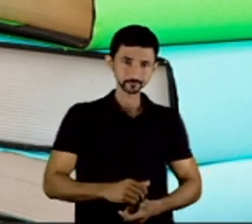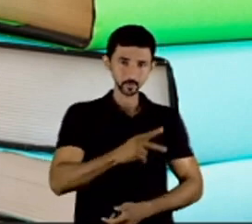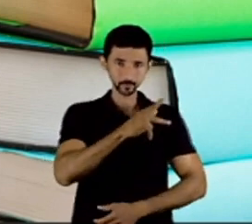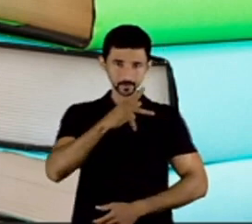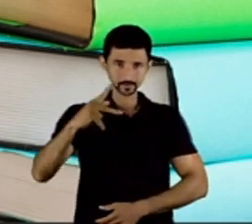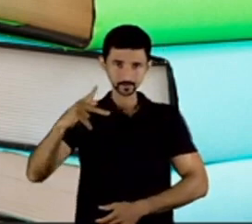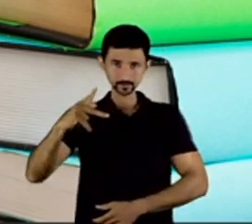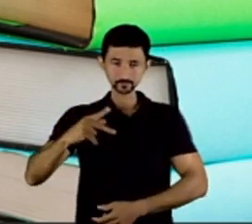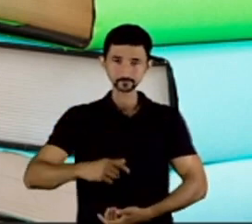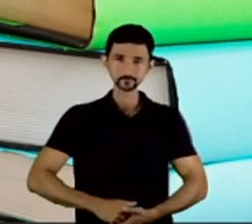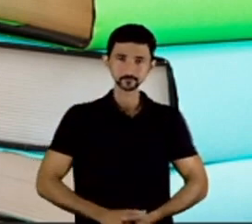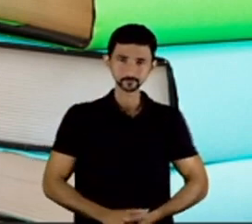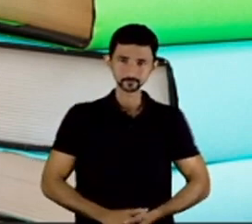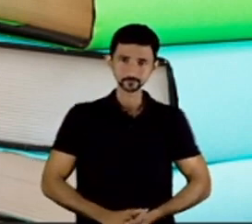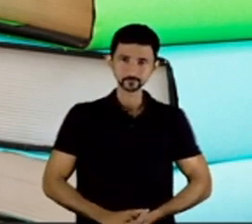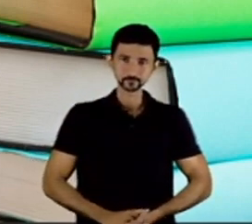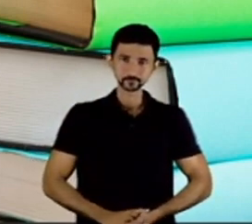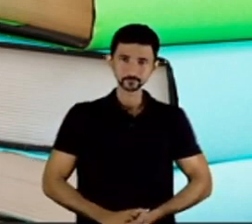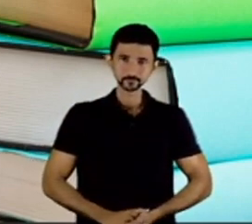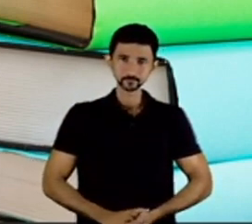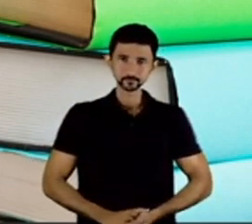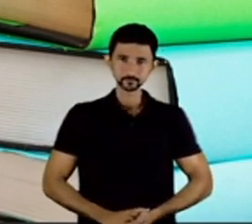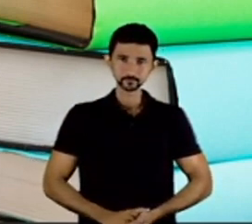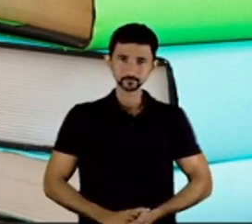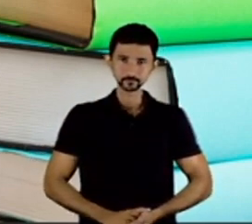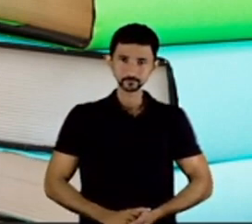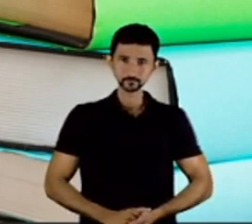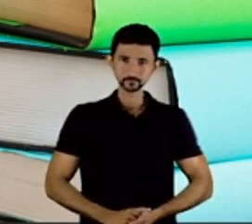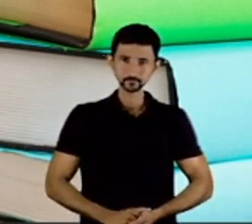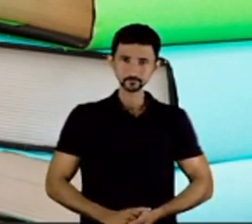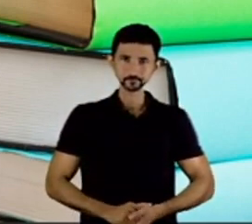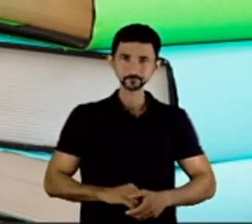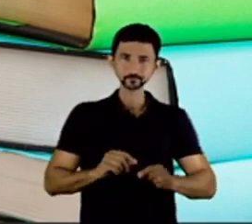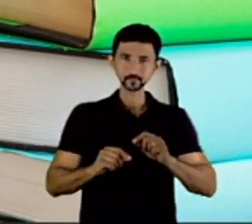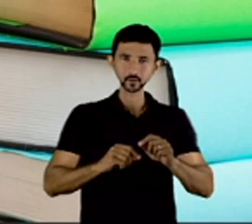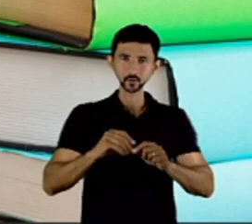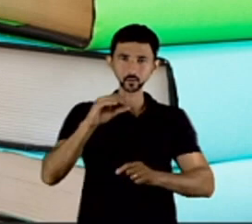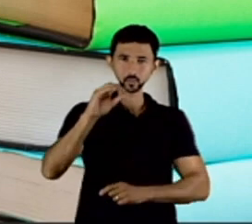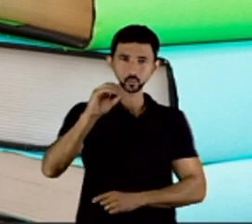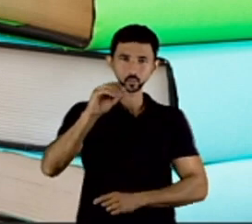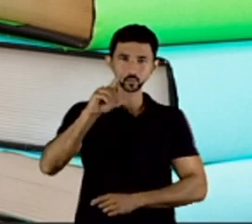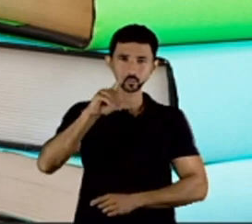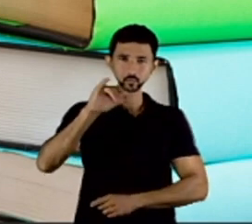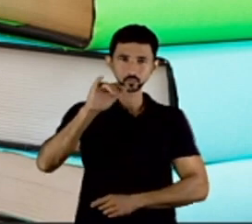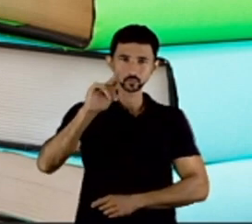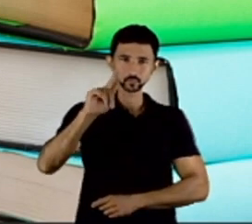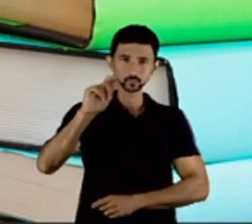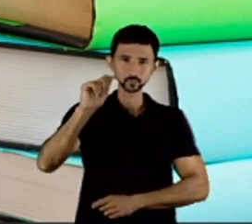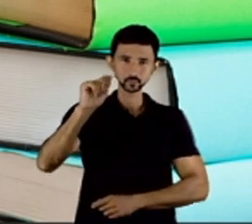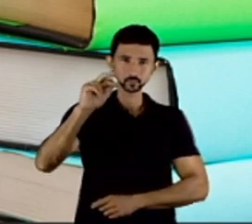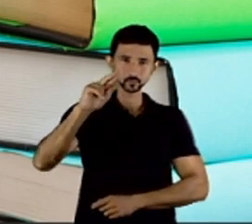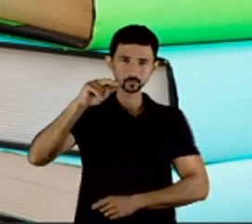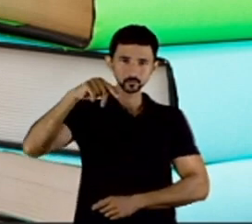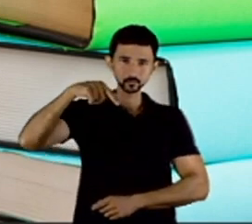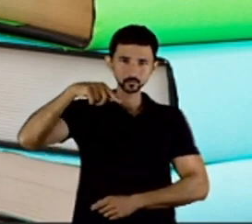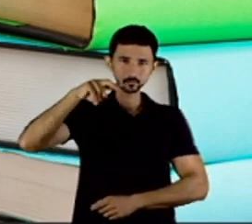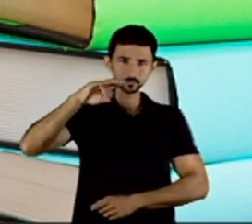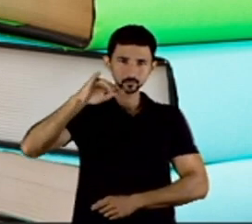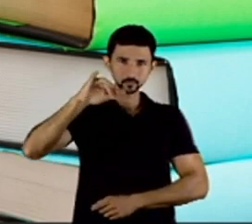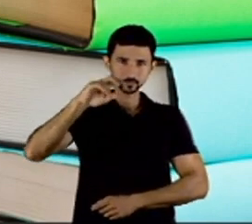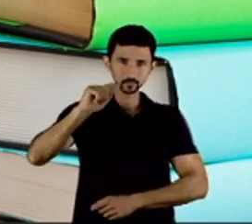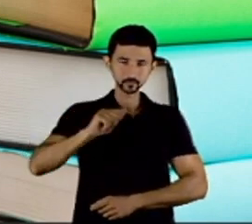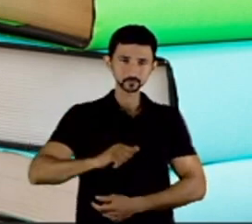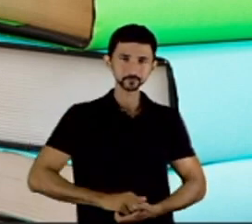presidente, tá? É o presidente. O que é uma oligarquia? É o regime